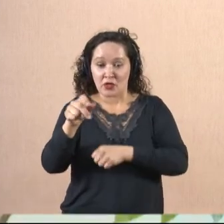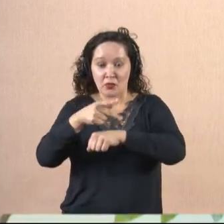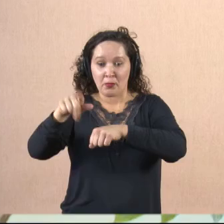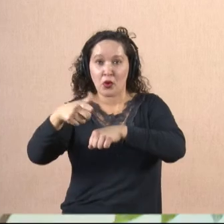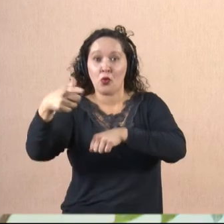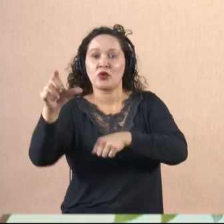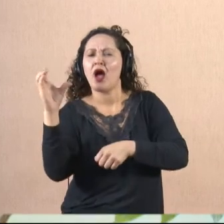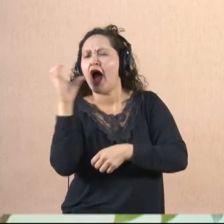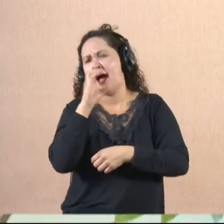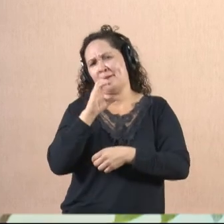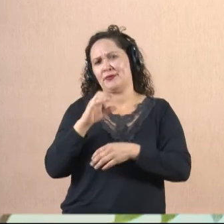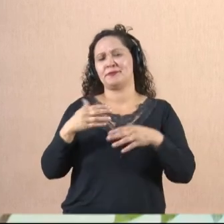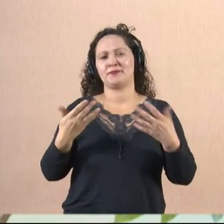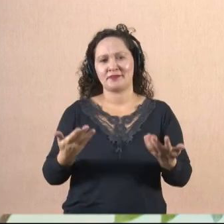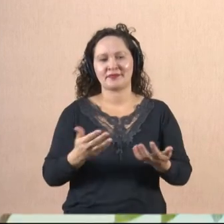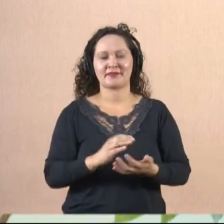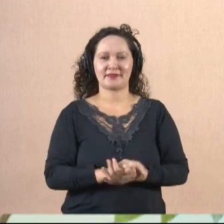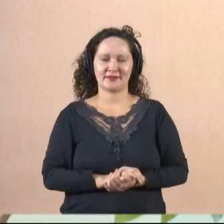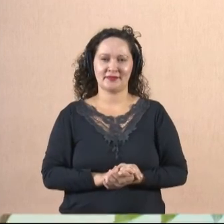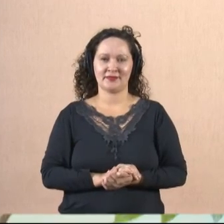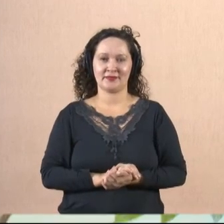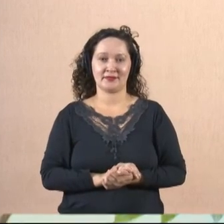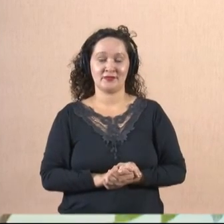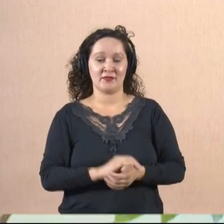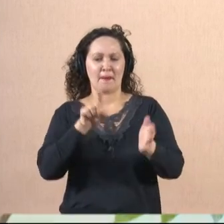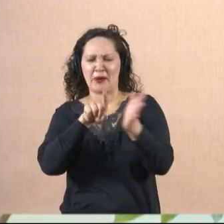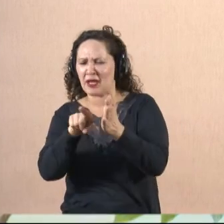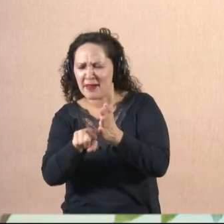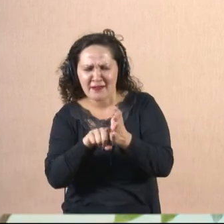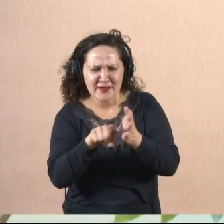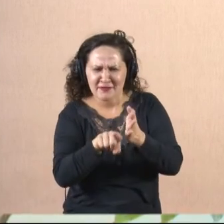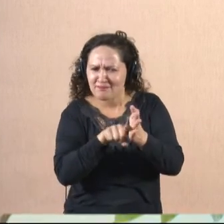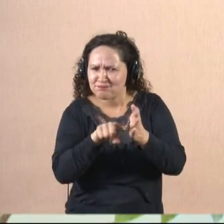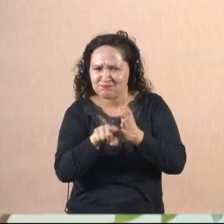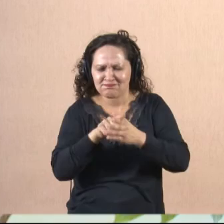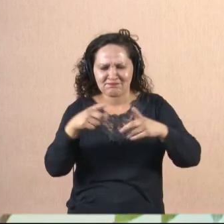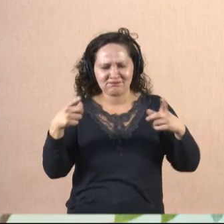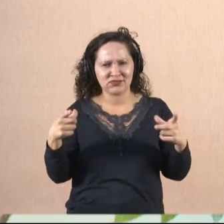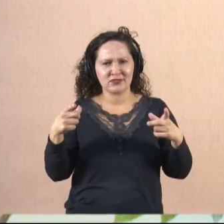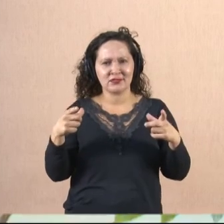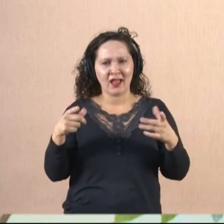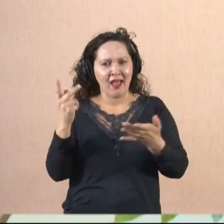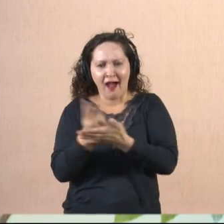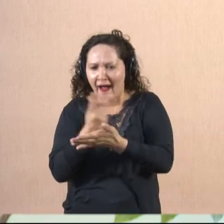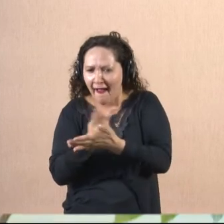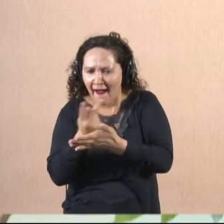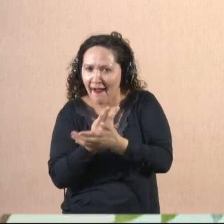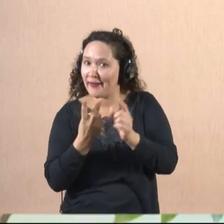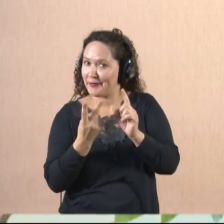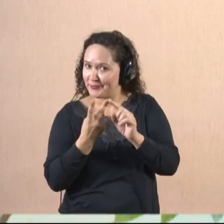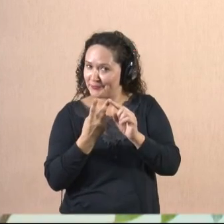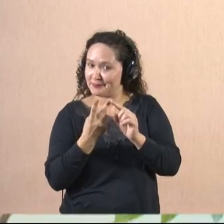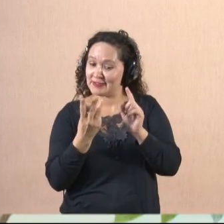o mais rápido possível a fazer mais perguntas cometer mais erros